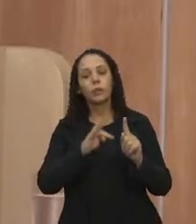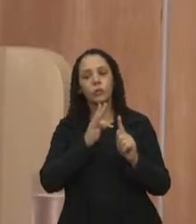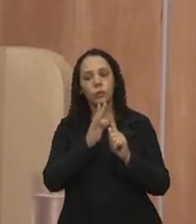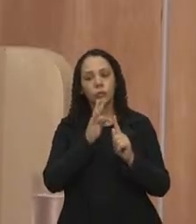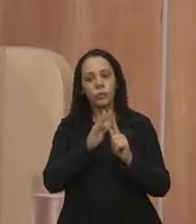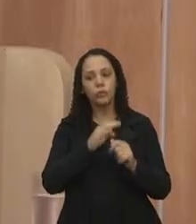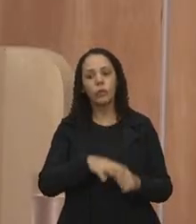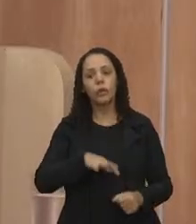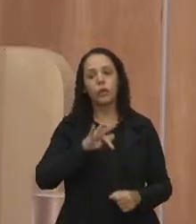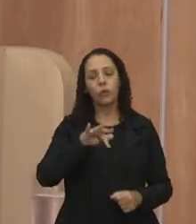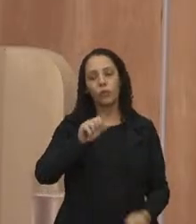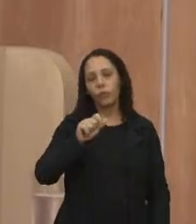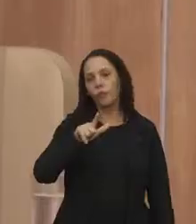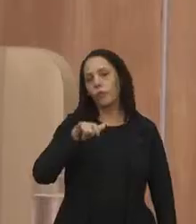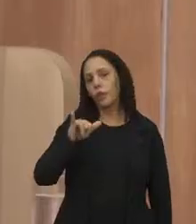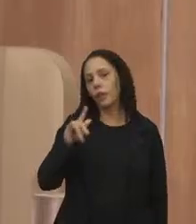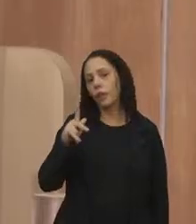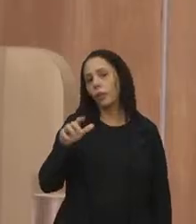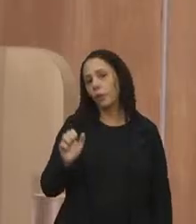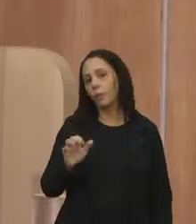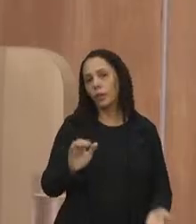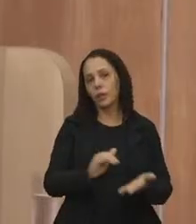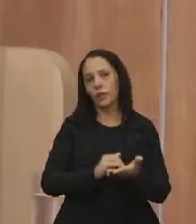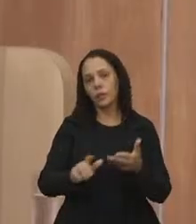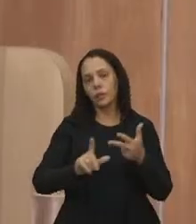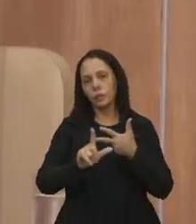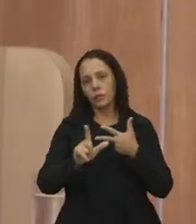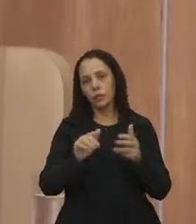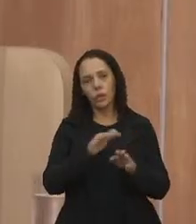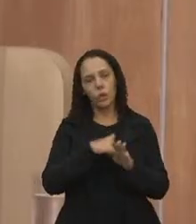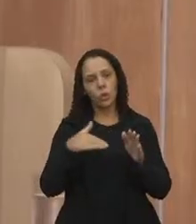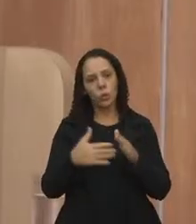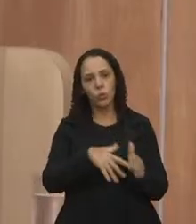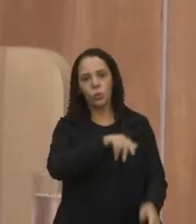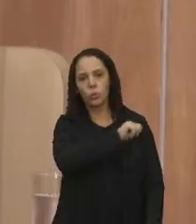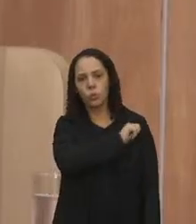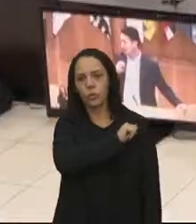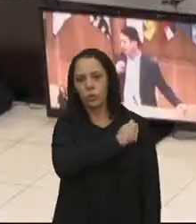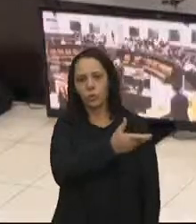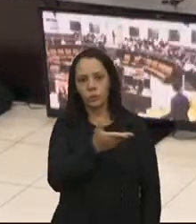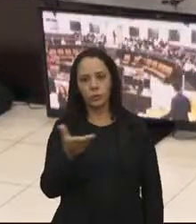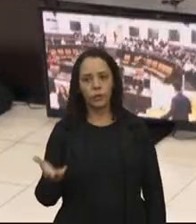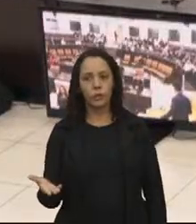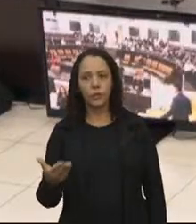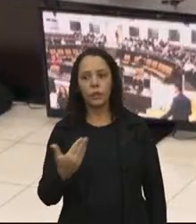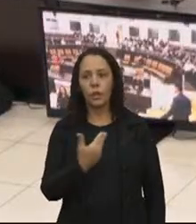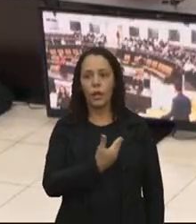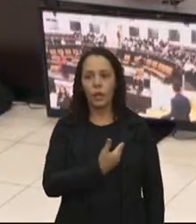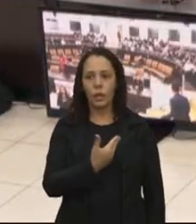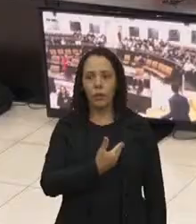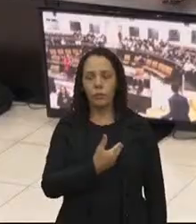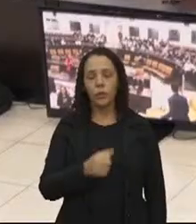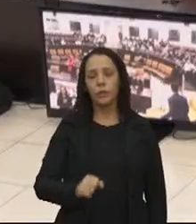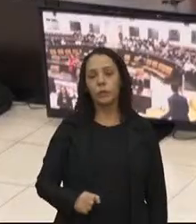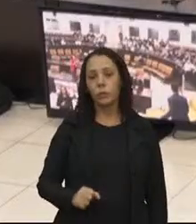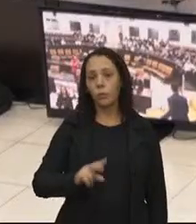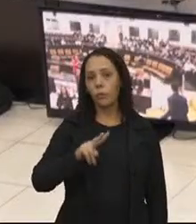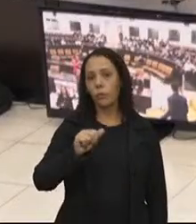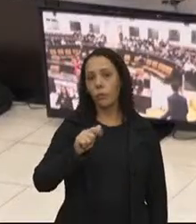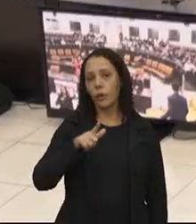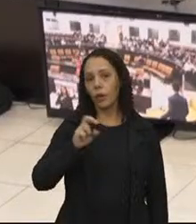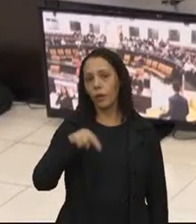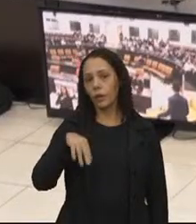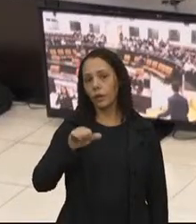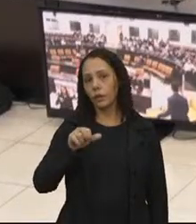Felipe, nosso secretário legislativo, e todos os alunos aqui presentes, colegas. Wagner,